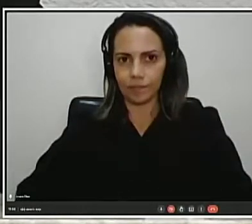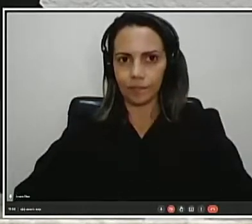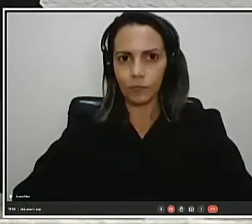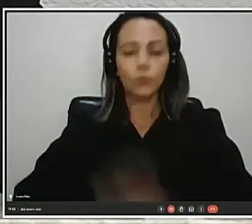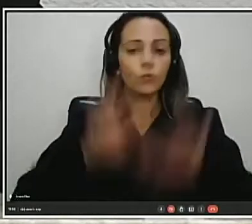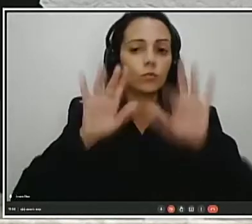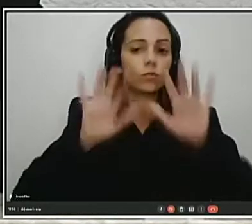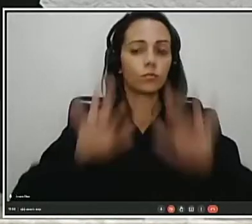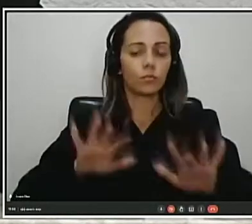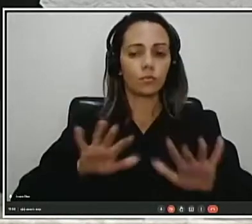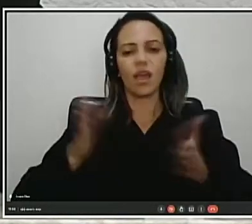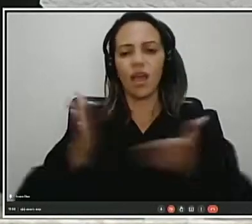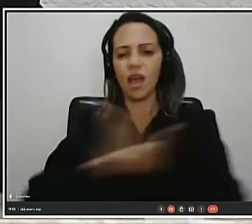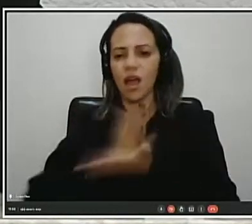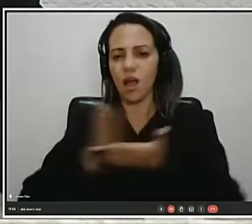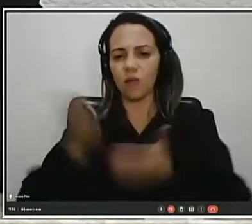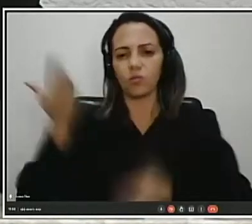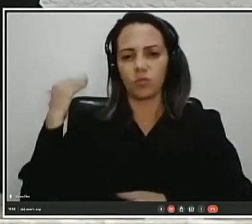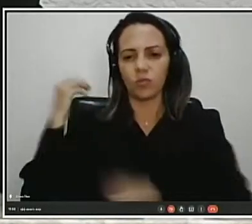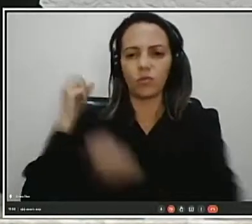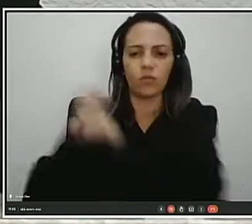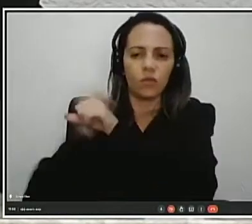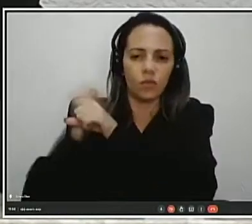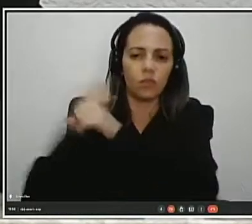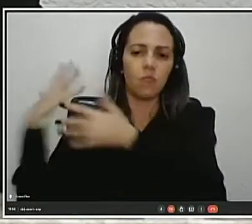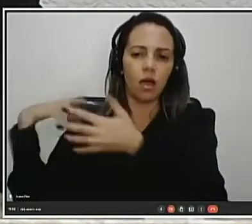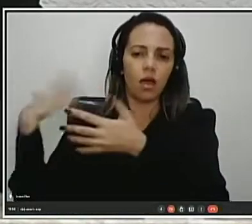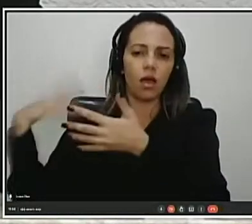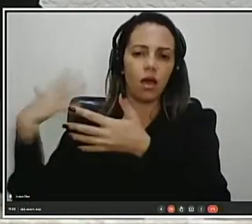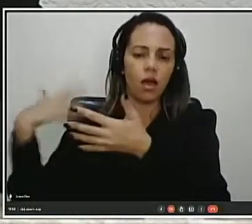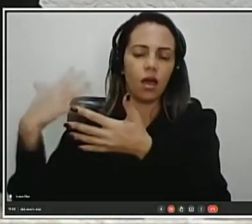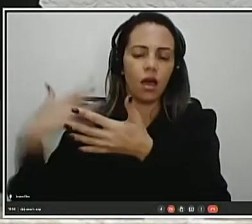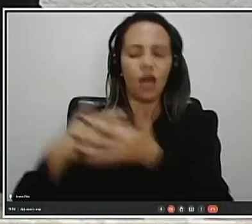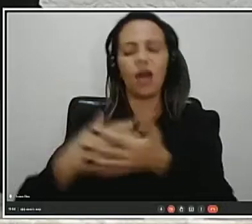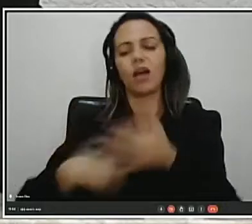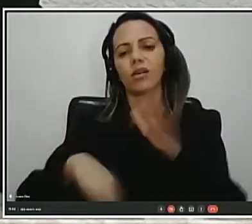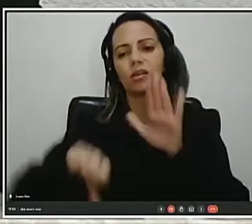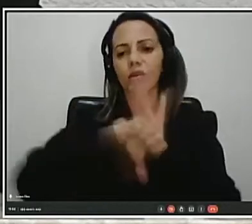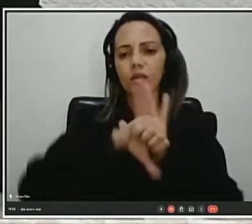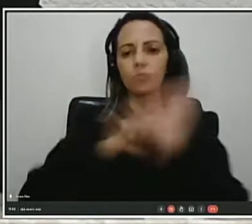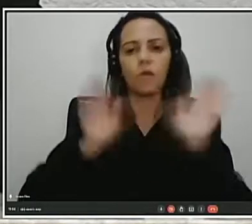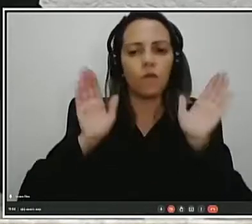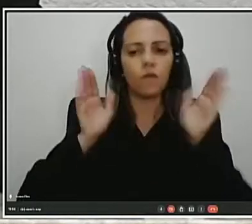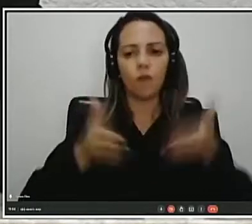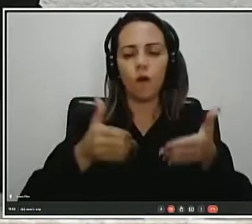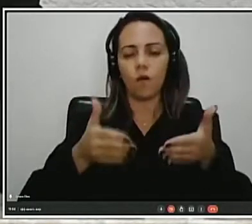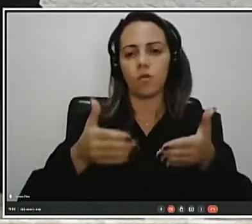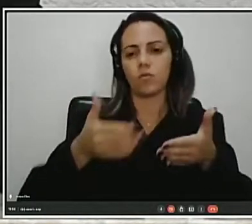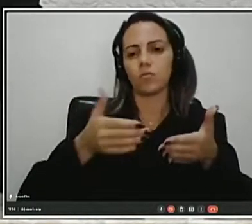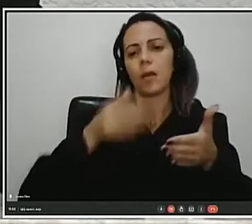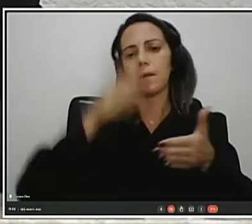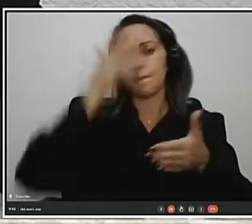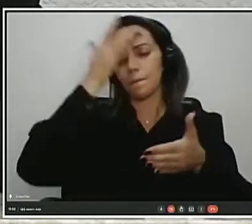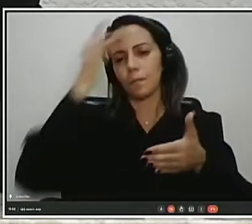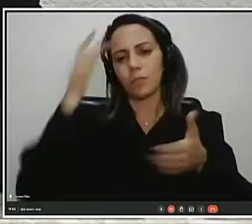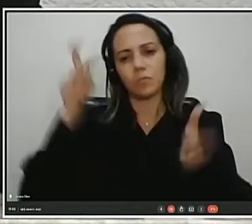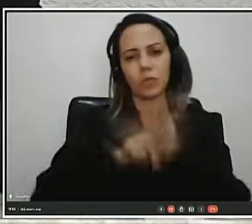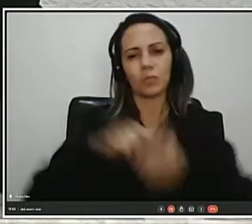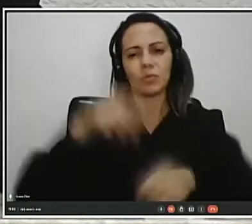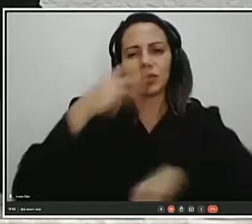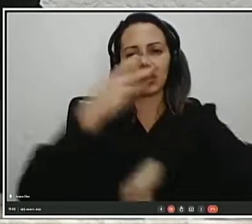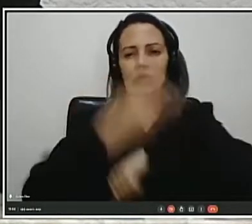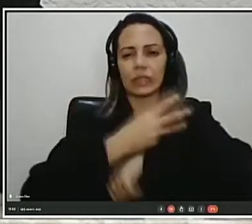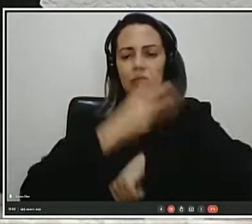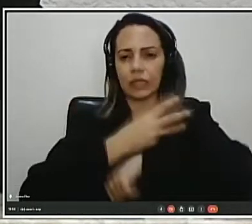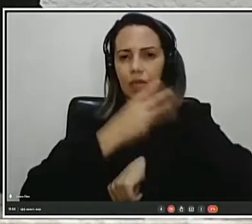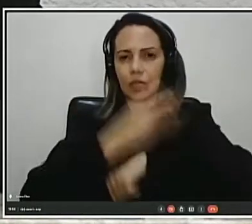Justificativa. Há alguns anos vem ocorrendo diversos crimes praticados com foco no público da terceira idade, com abordagem em vias